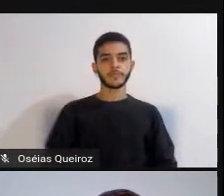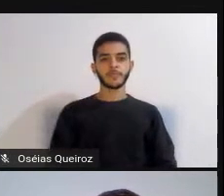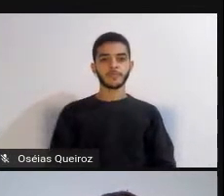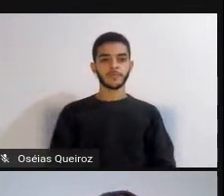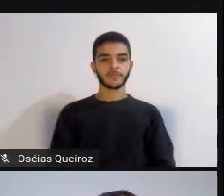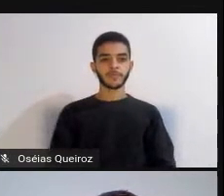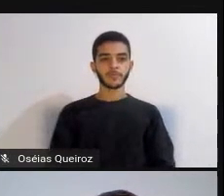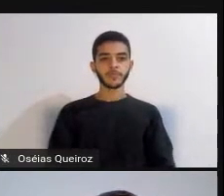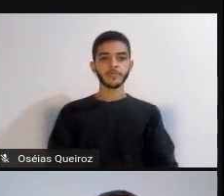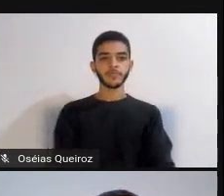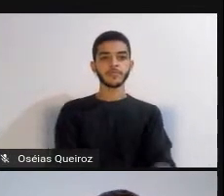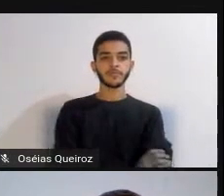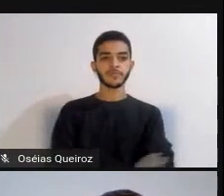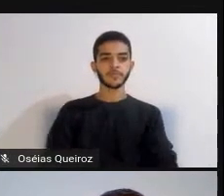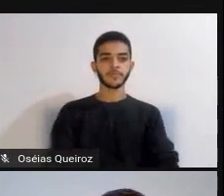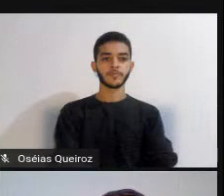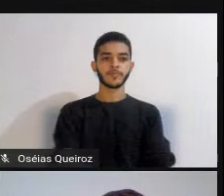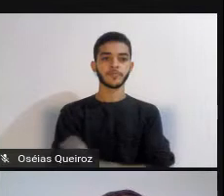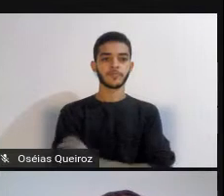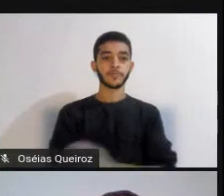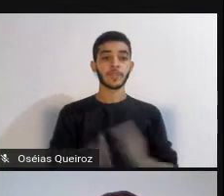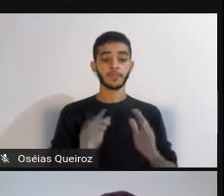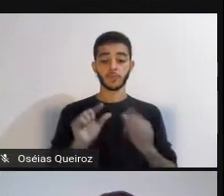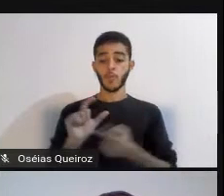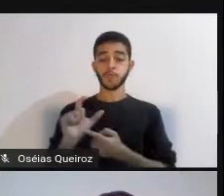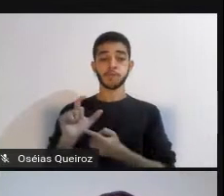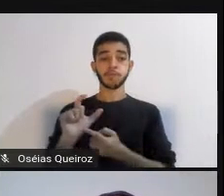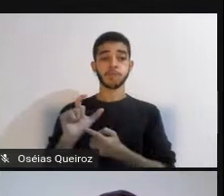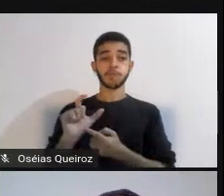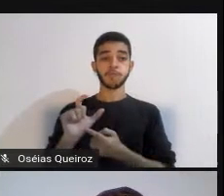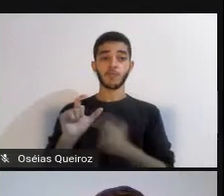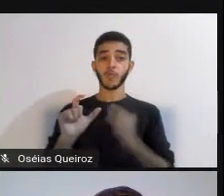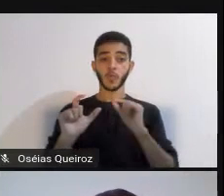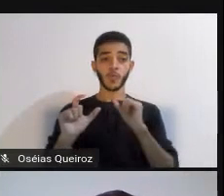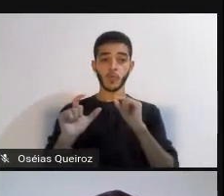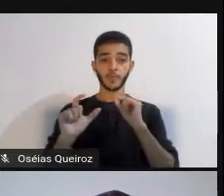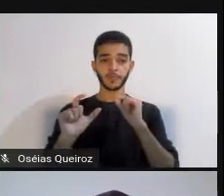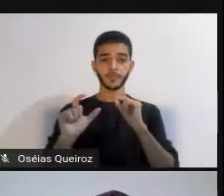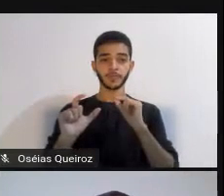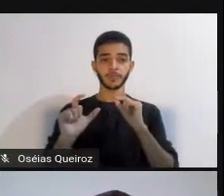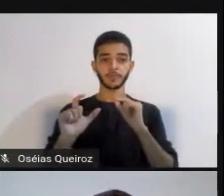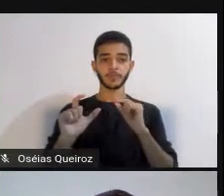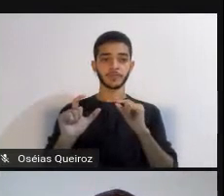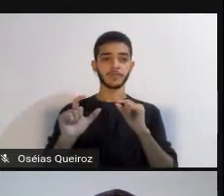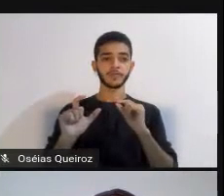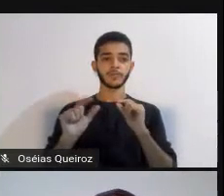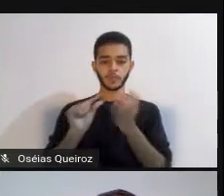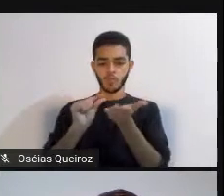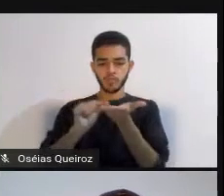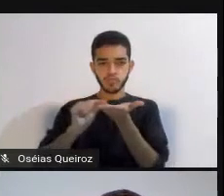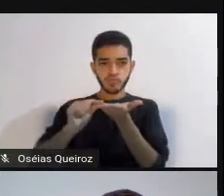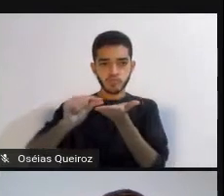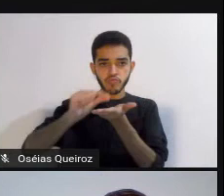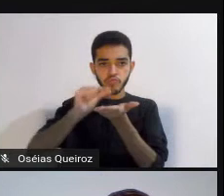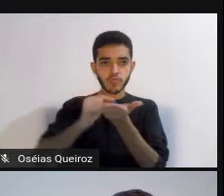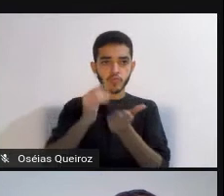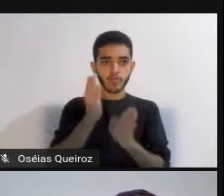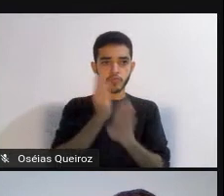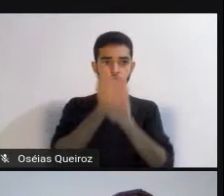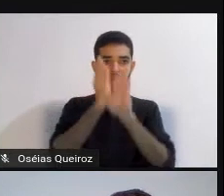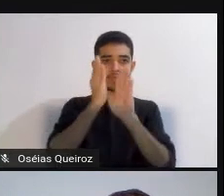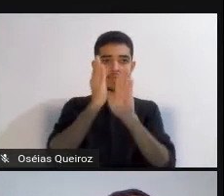Quanto ao tamanho, né? Então, foi identificado que a maior parte dos itens microplásticos